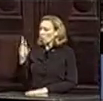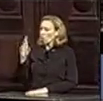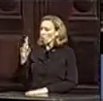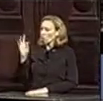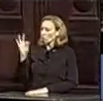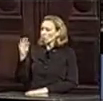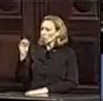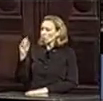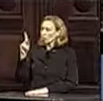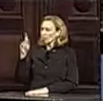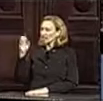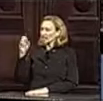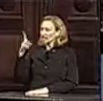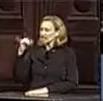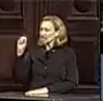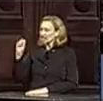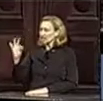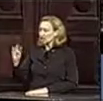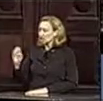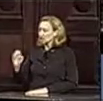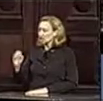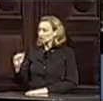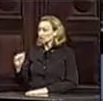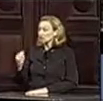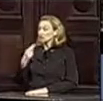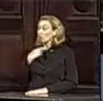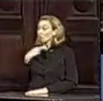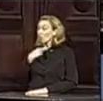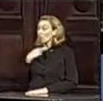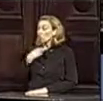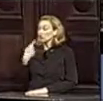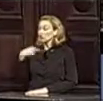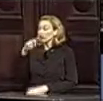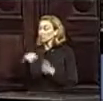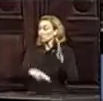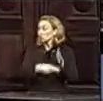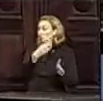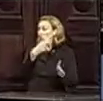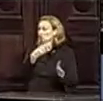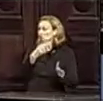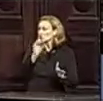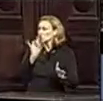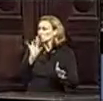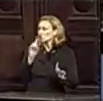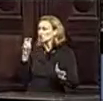cirurgia, termina em aproximadamente 5 horas. Então, com